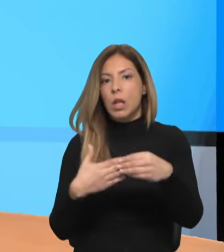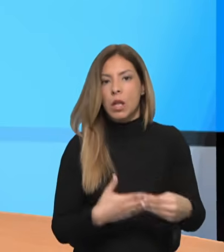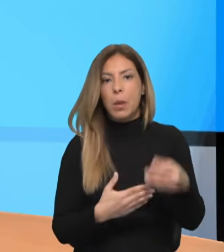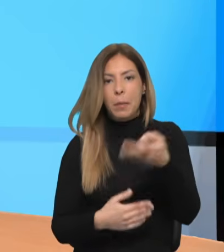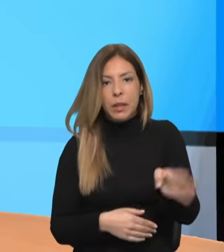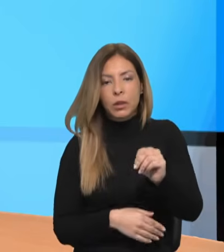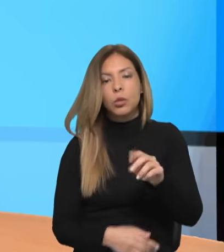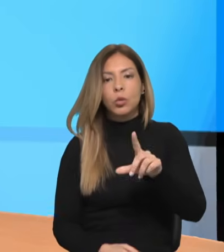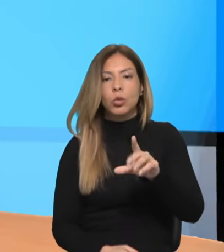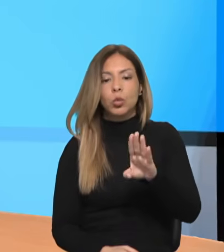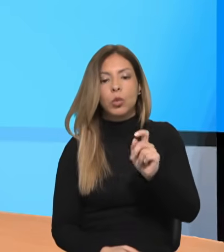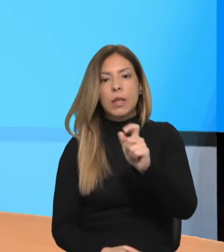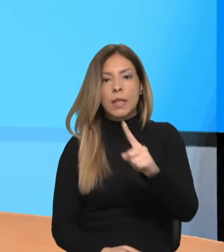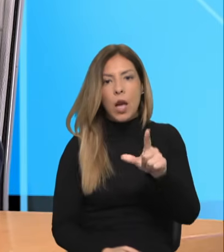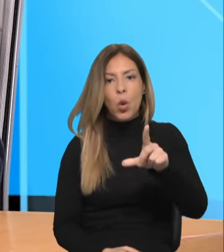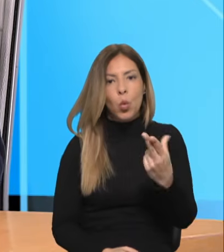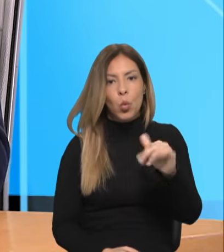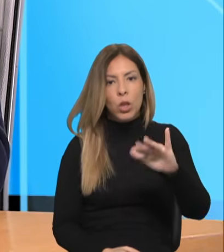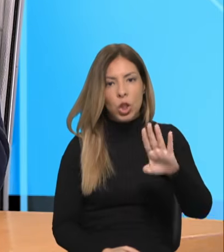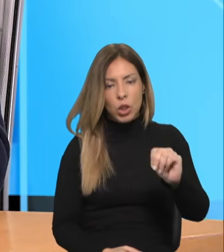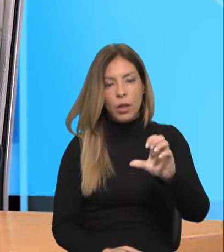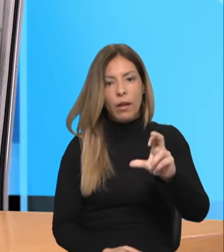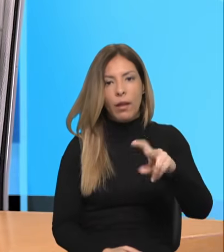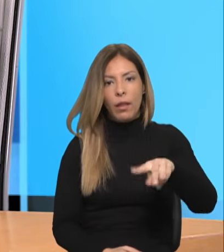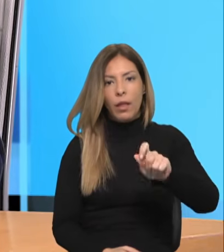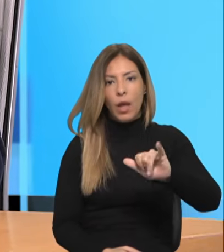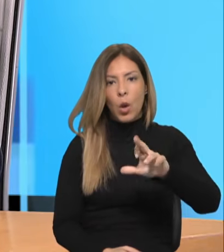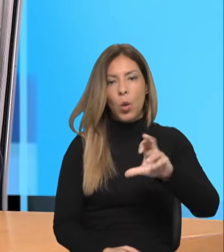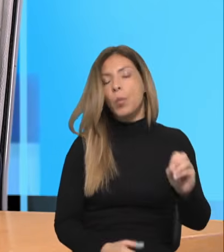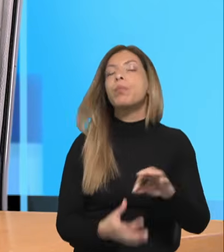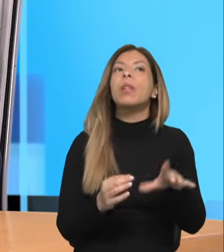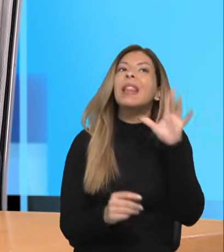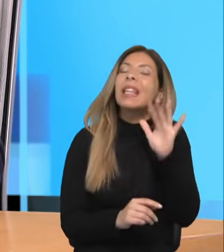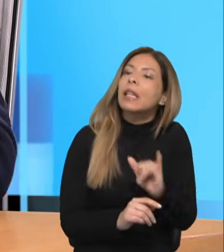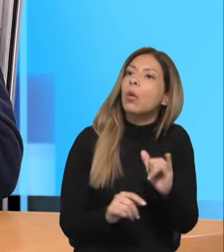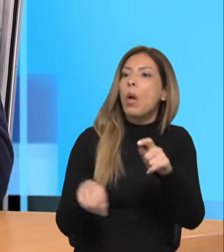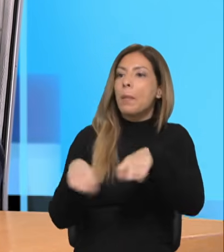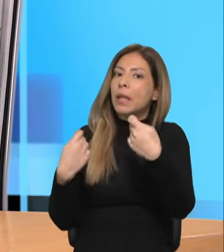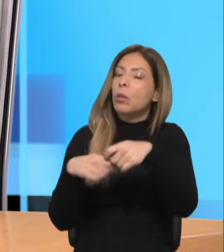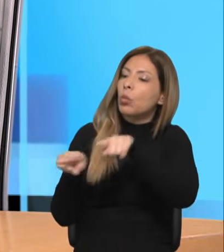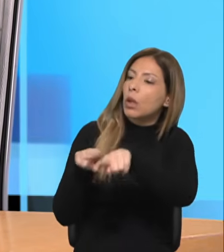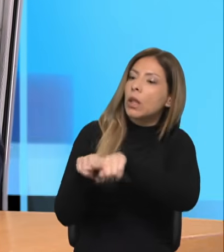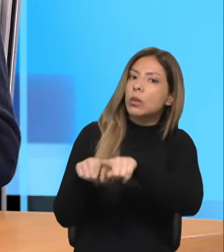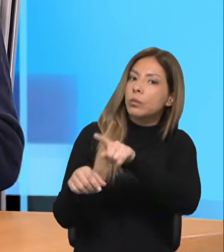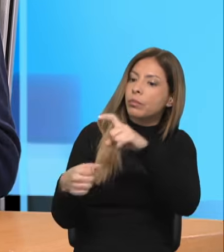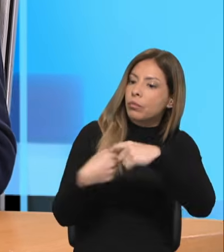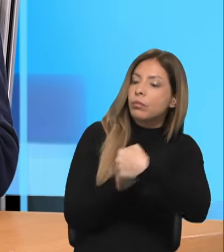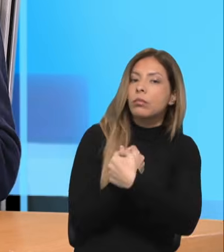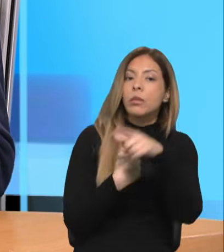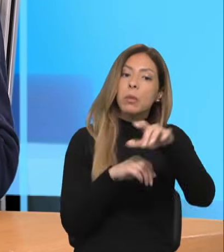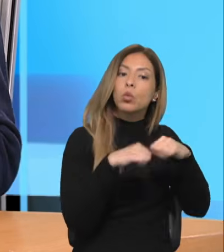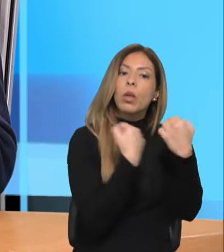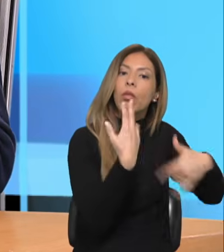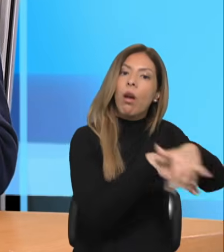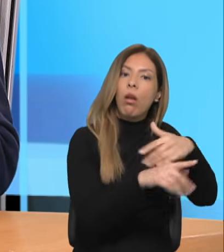uma tentativa de colar um pouco, quer os partidos, quer o Governo, mas também a sociedade civil.